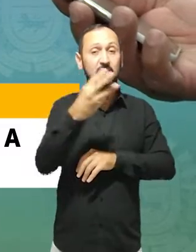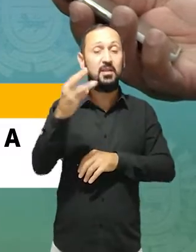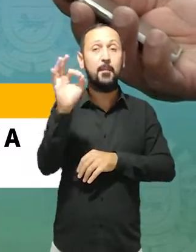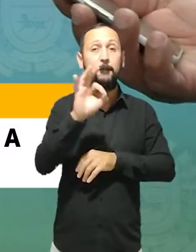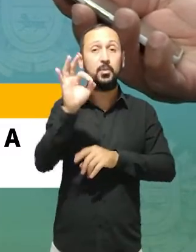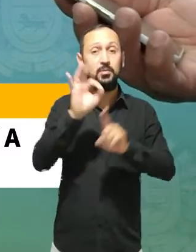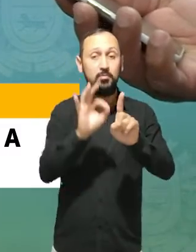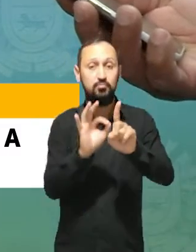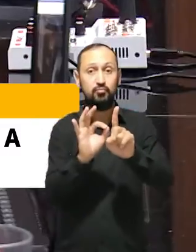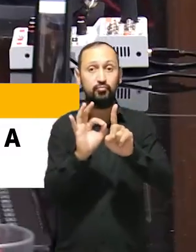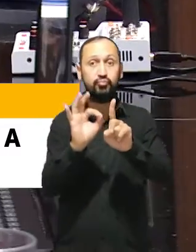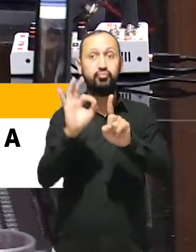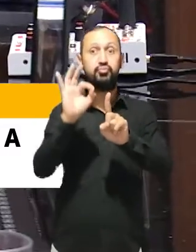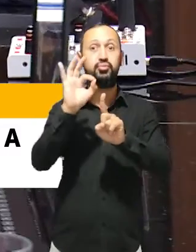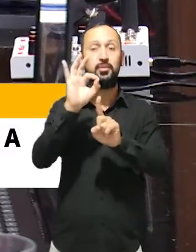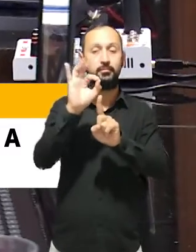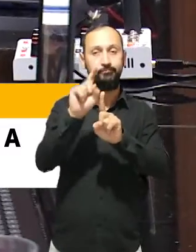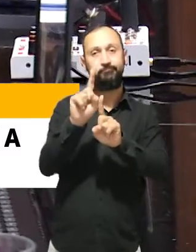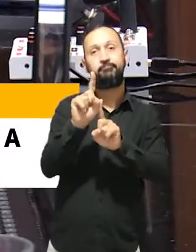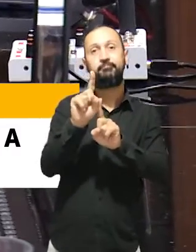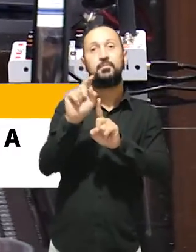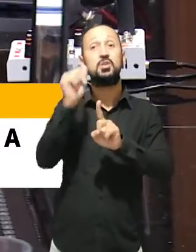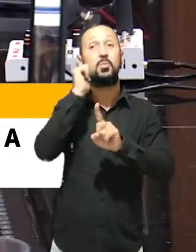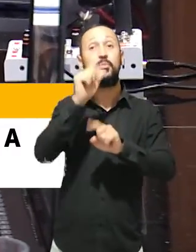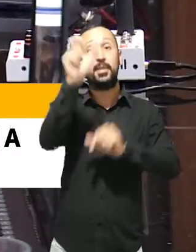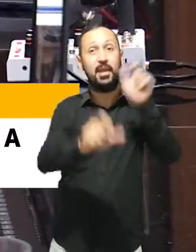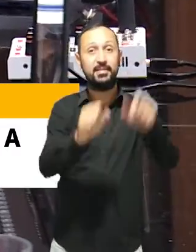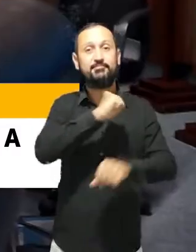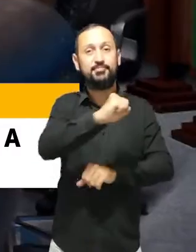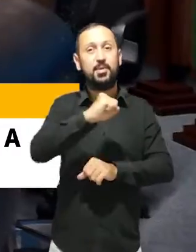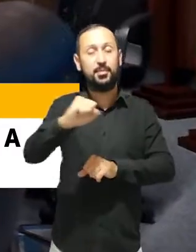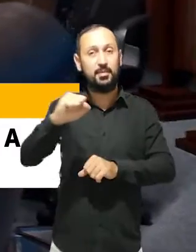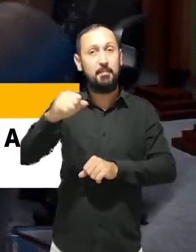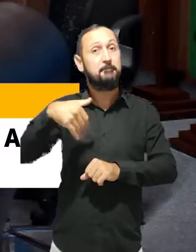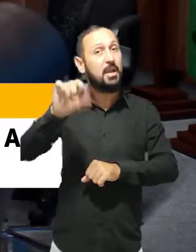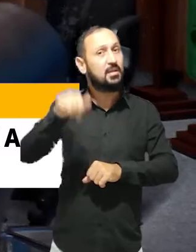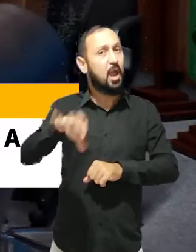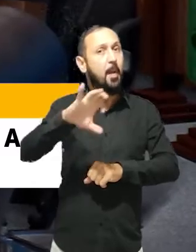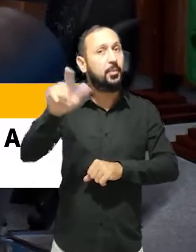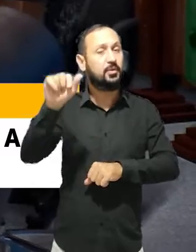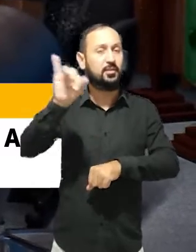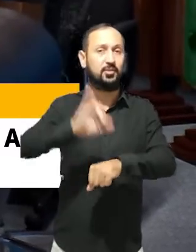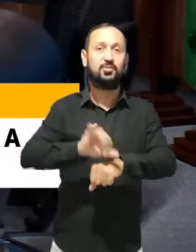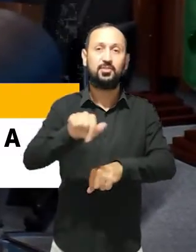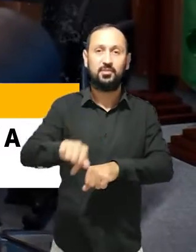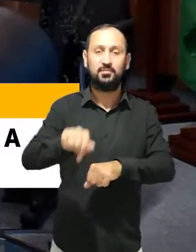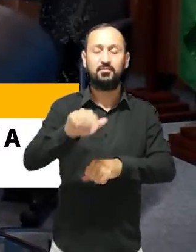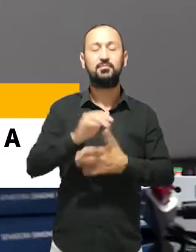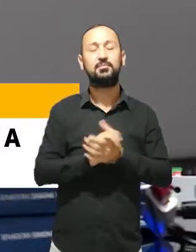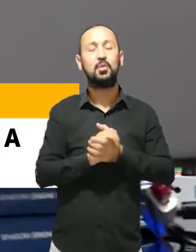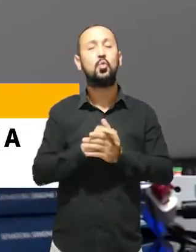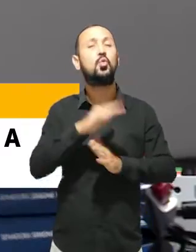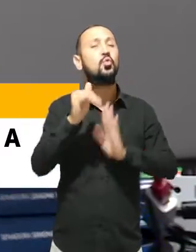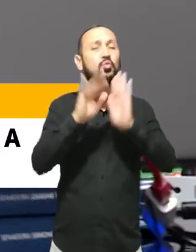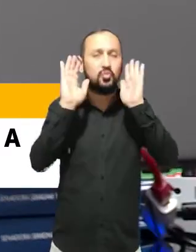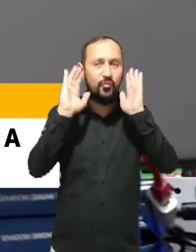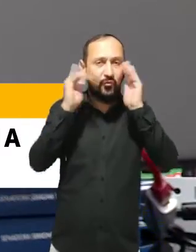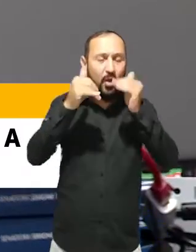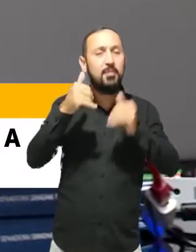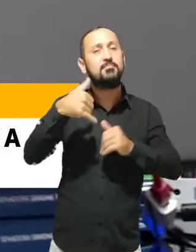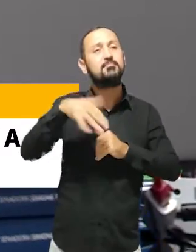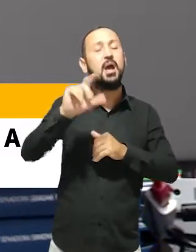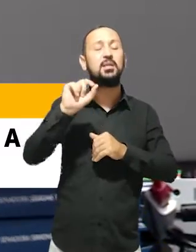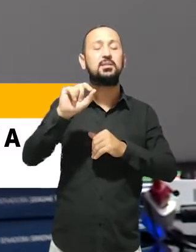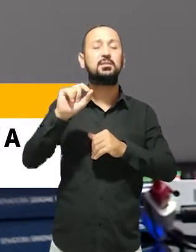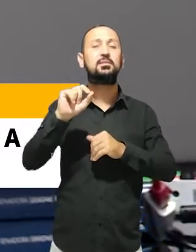pandemia um aumento de 33 por cento do número de feminicídios sendo 120% aumento em Campo Grande capital do Estado então todos os